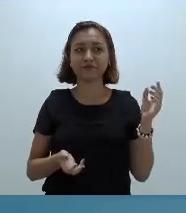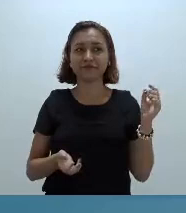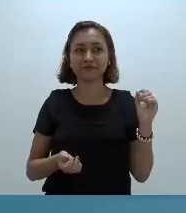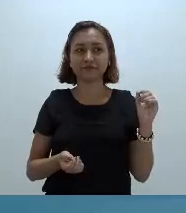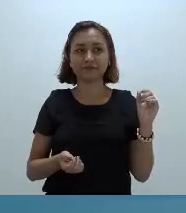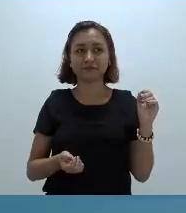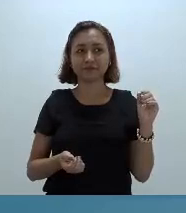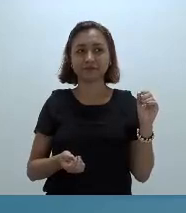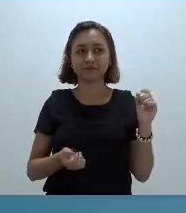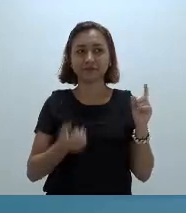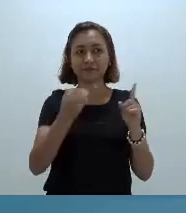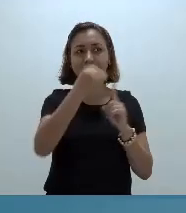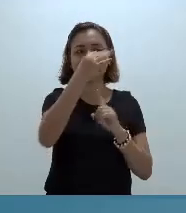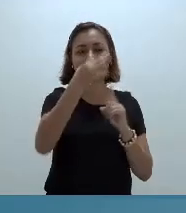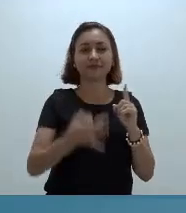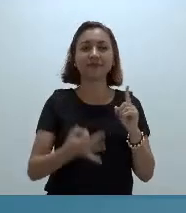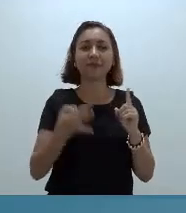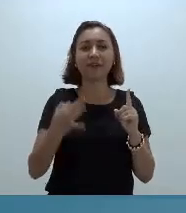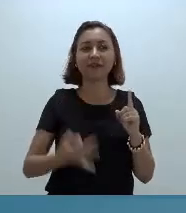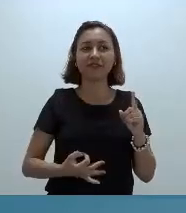Desembargadora Gleide.